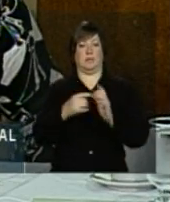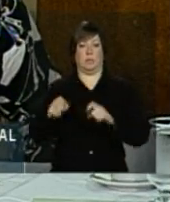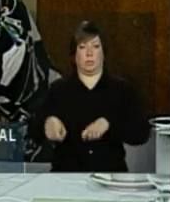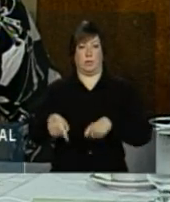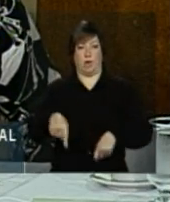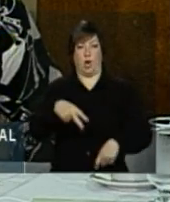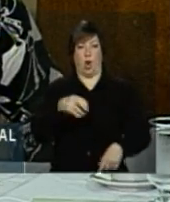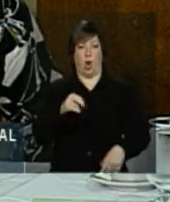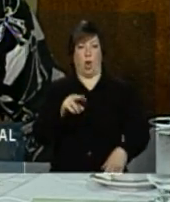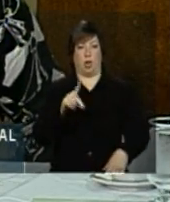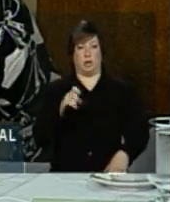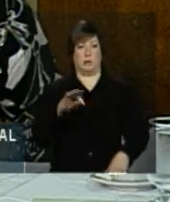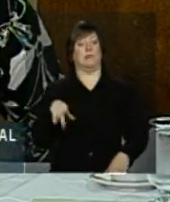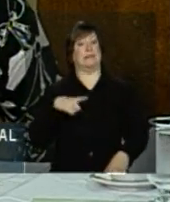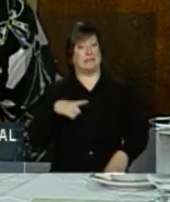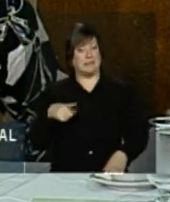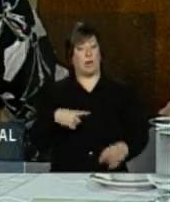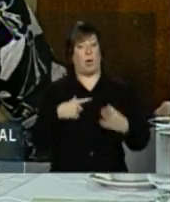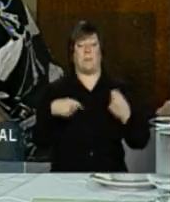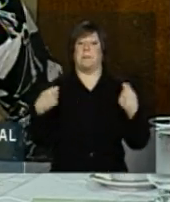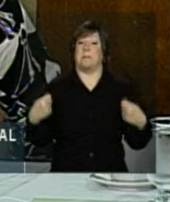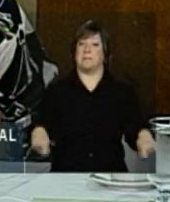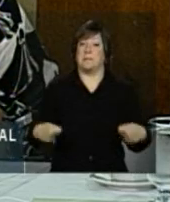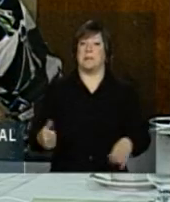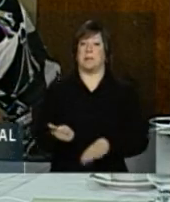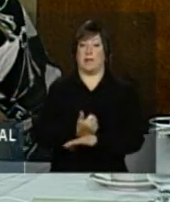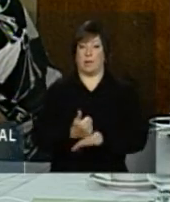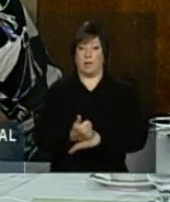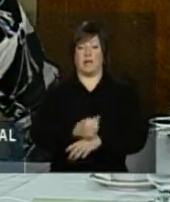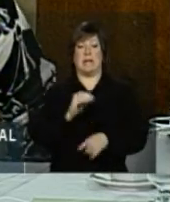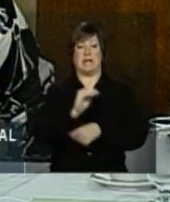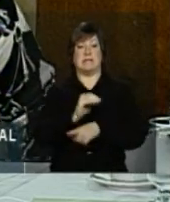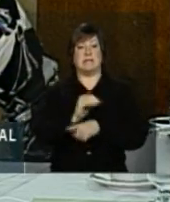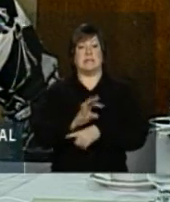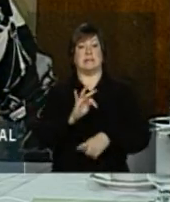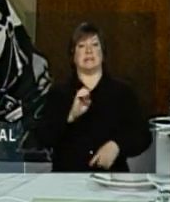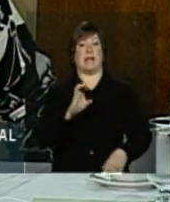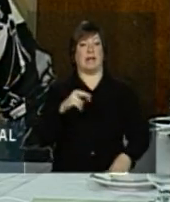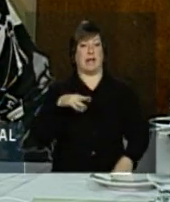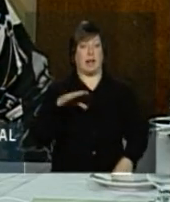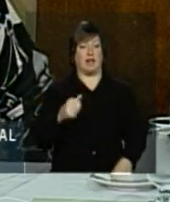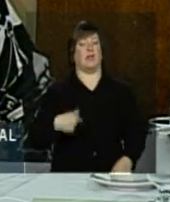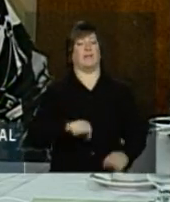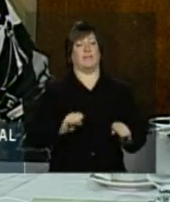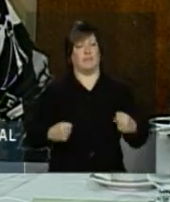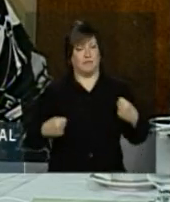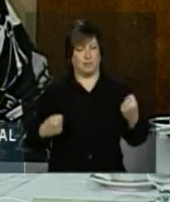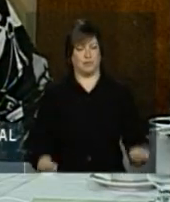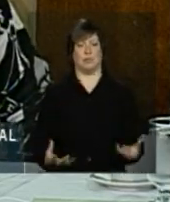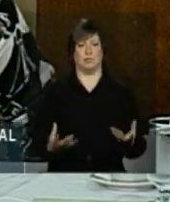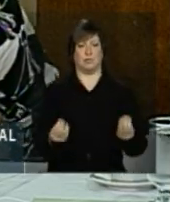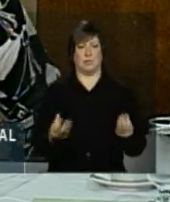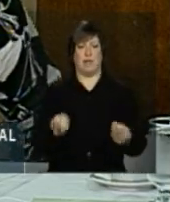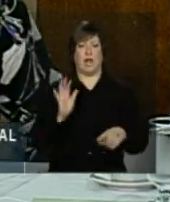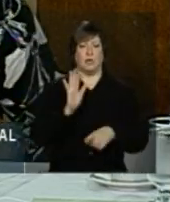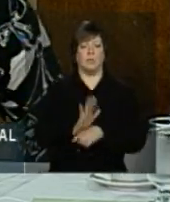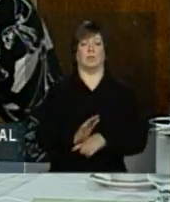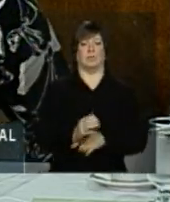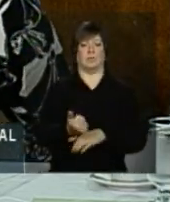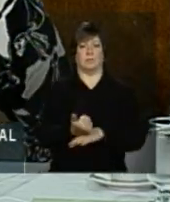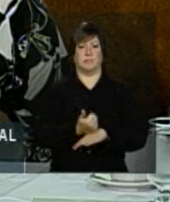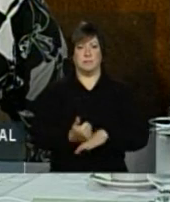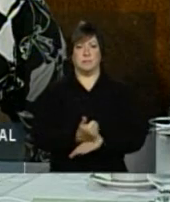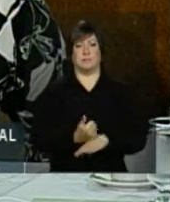brasileiro tem ações que T que ser melhoradas como são as ações de assistência técnica nós estamos fazendo um esforço Grande para valorizar E para melhorar que